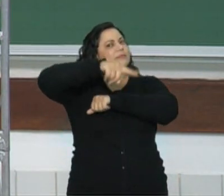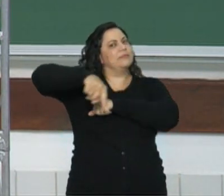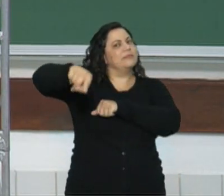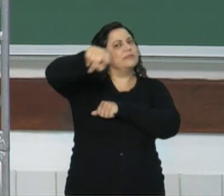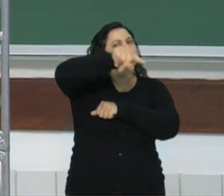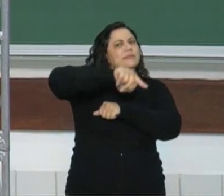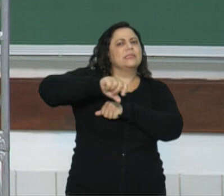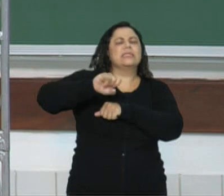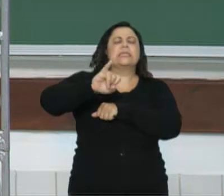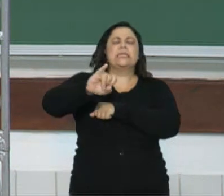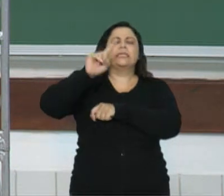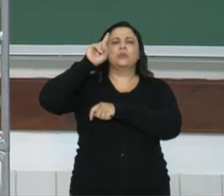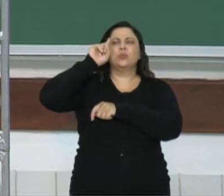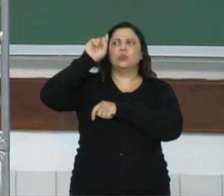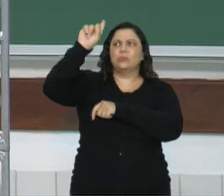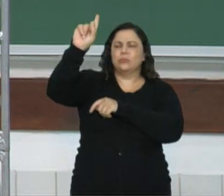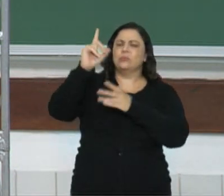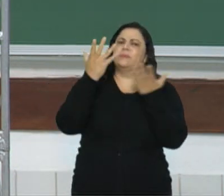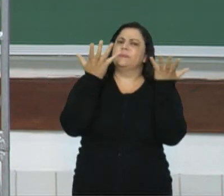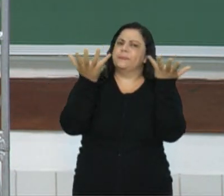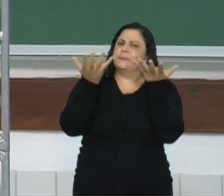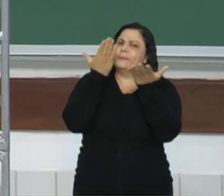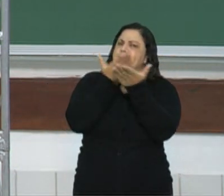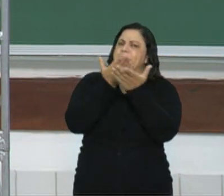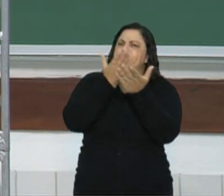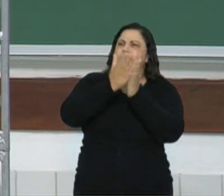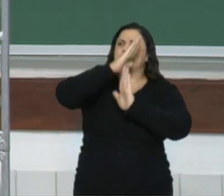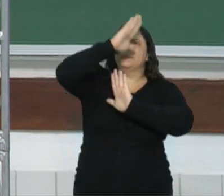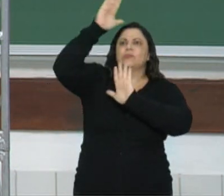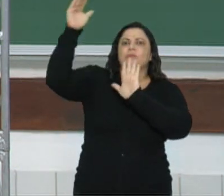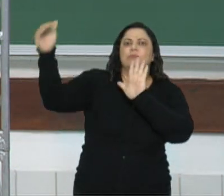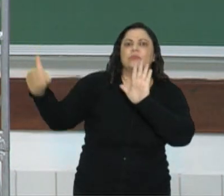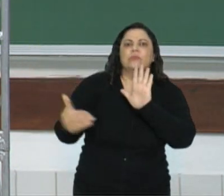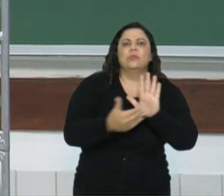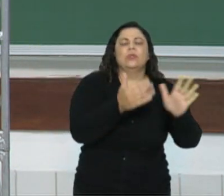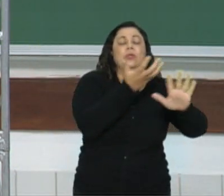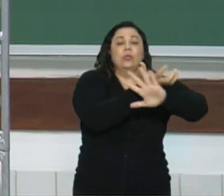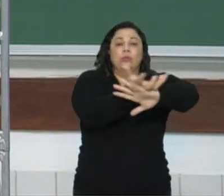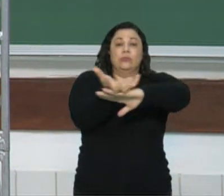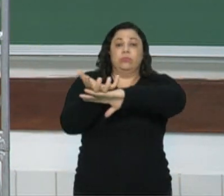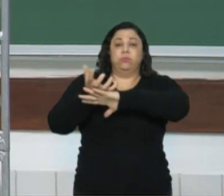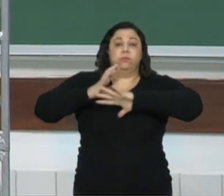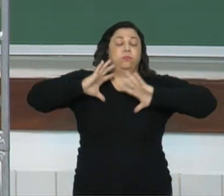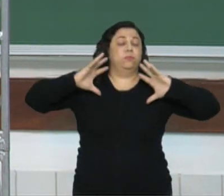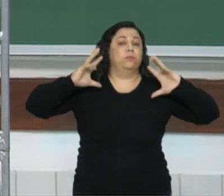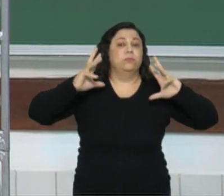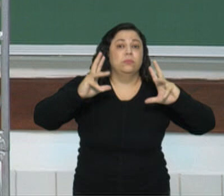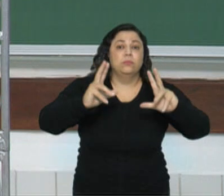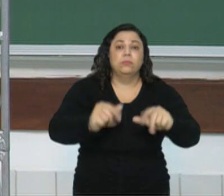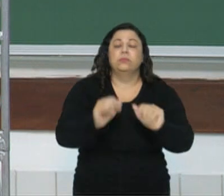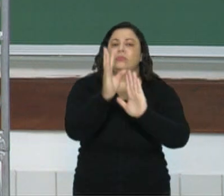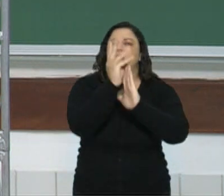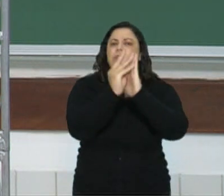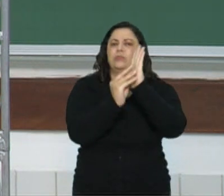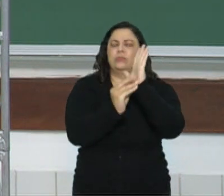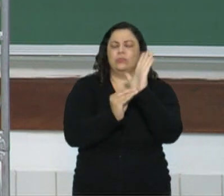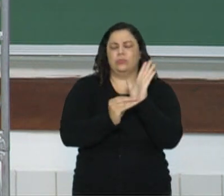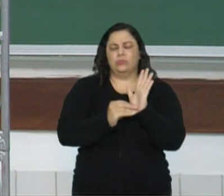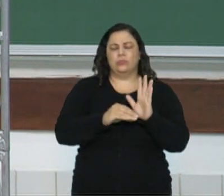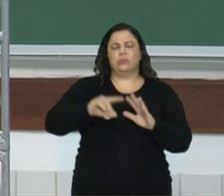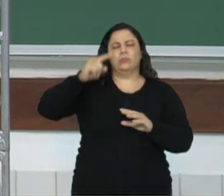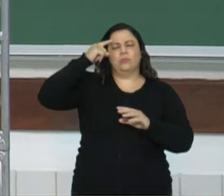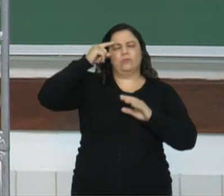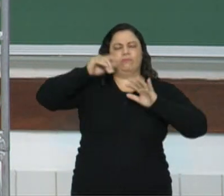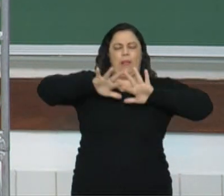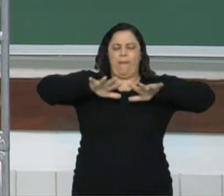você pegar um dia e querer estudar tudo de uma vez, todas as disciplinas, todos os conteúdos, e juntar na sua